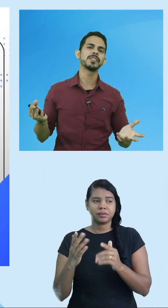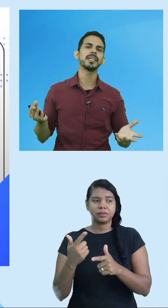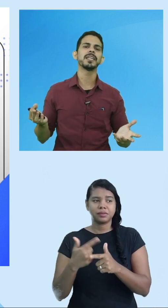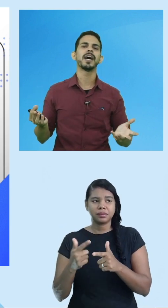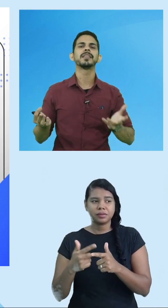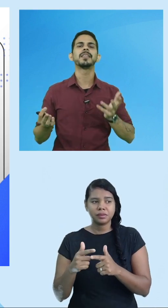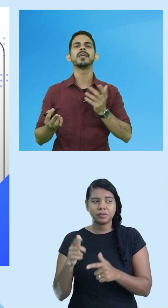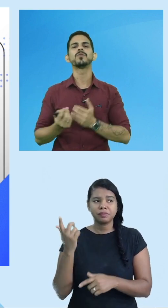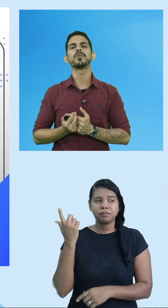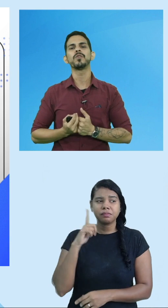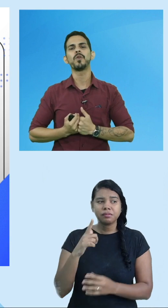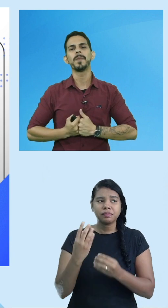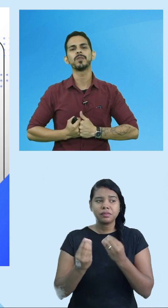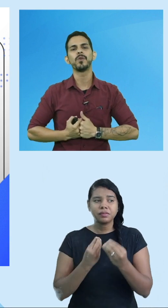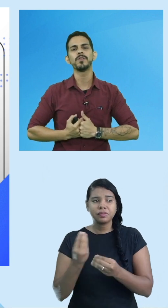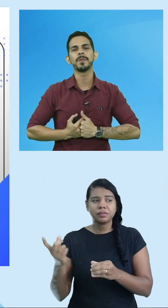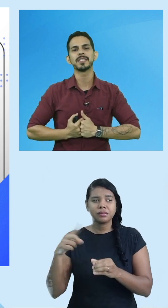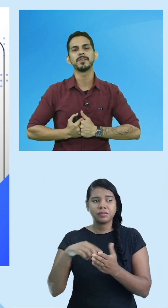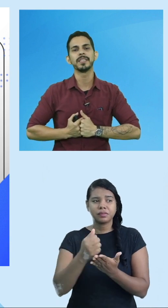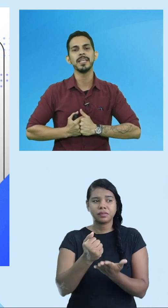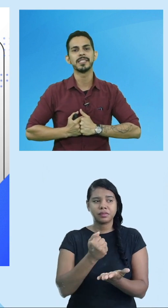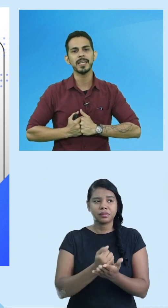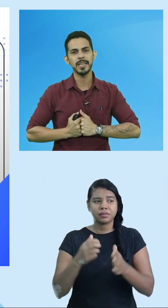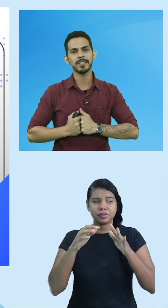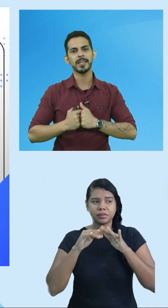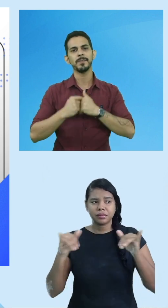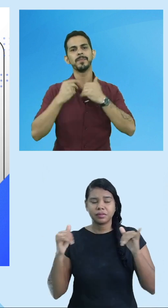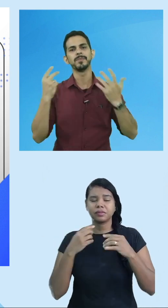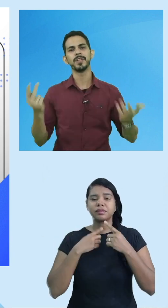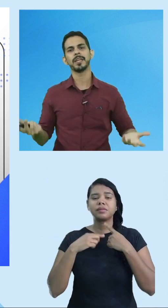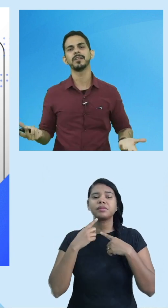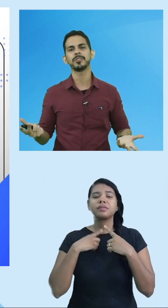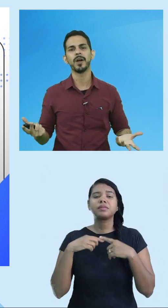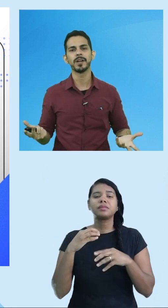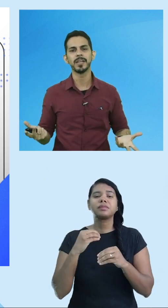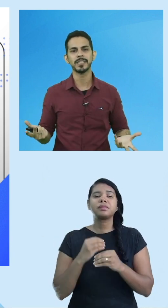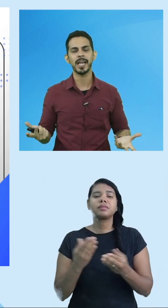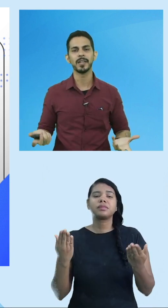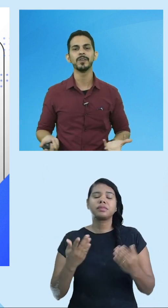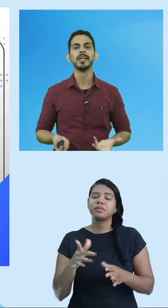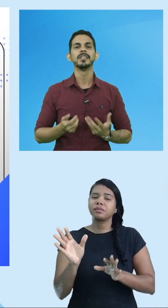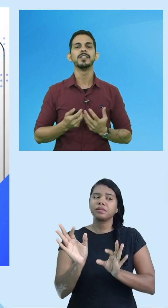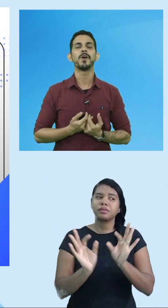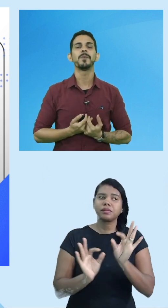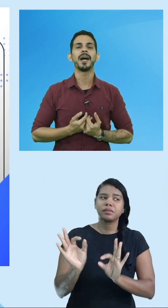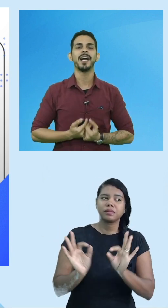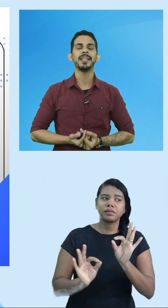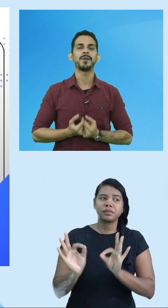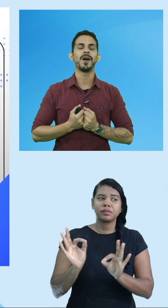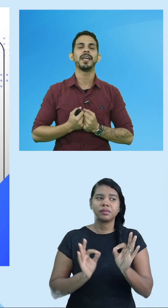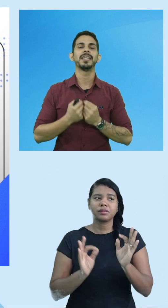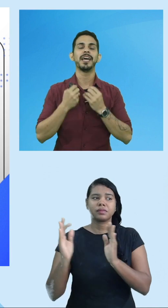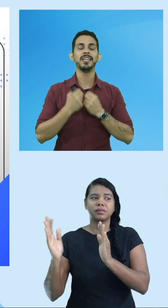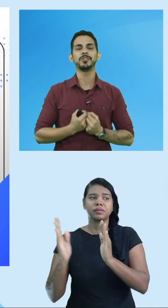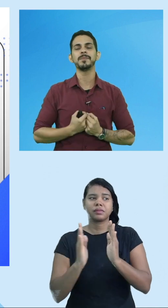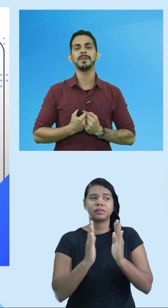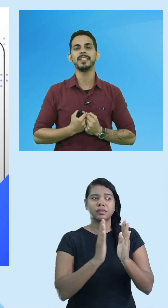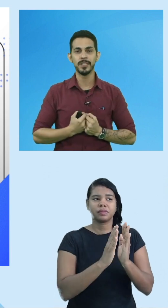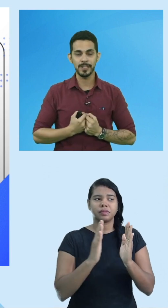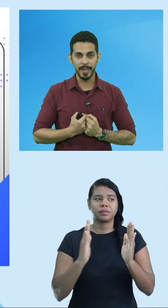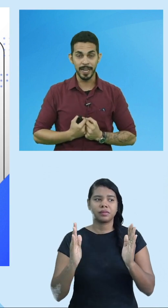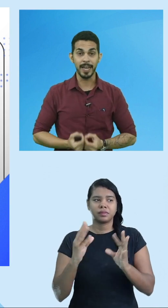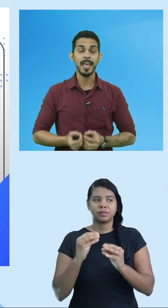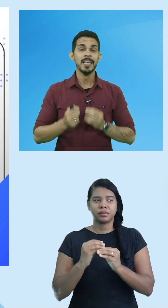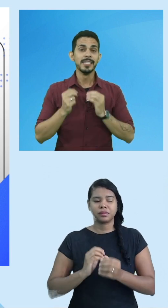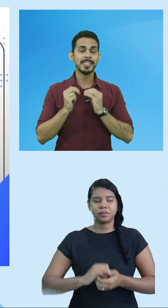não conseguirá ter retorno do documento ou informação que deseja, já que não está organizado de forma adequada. É justamente